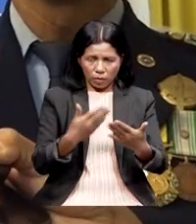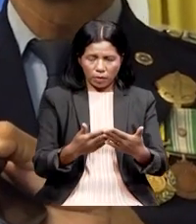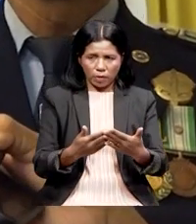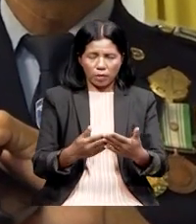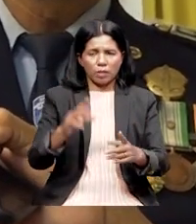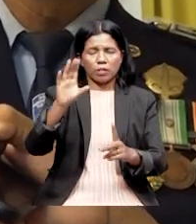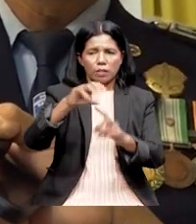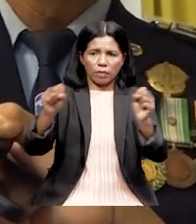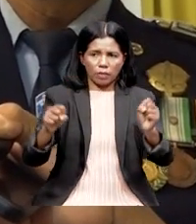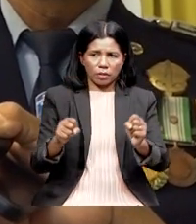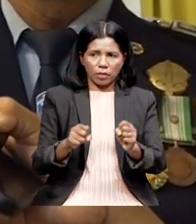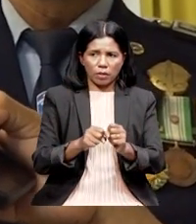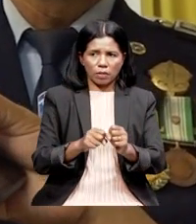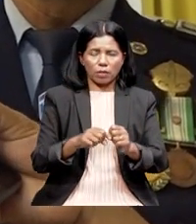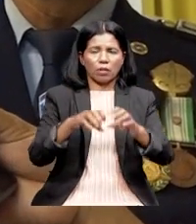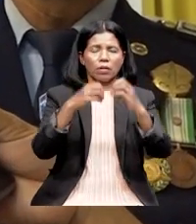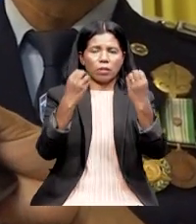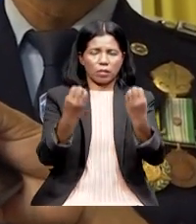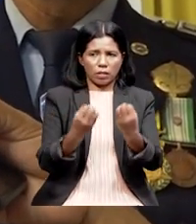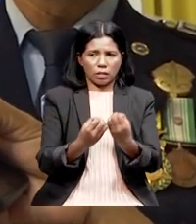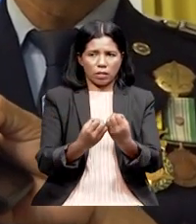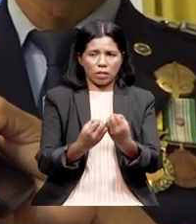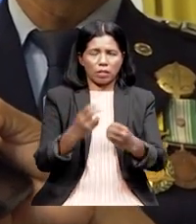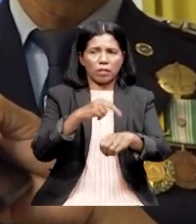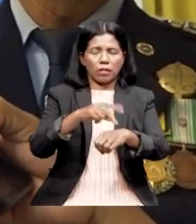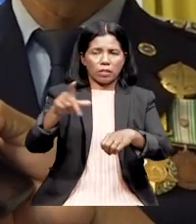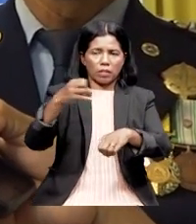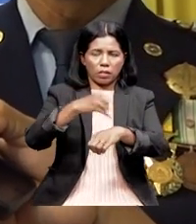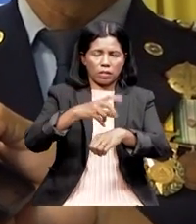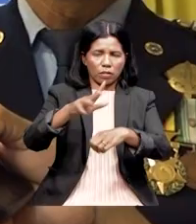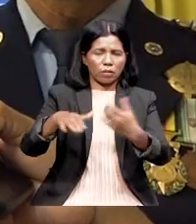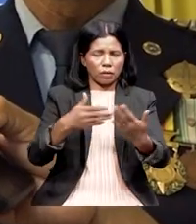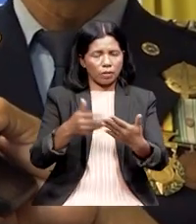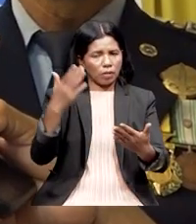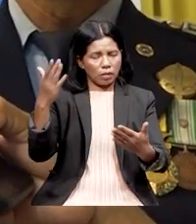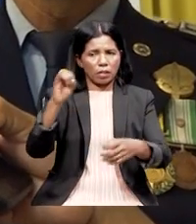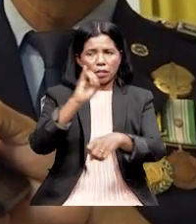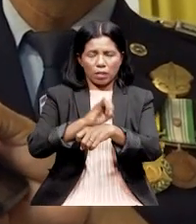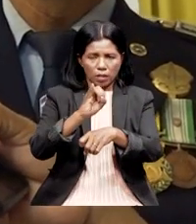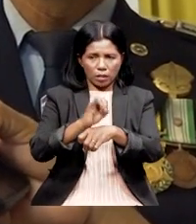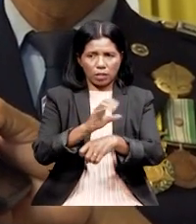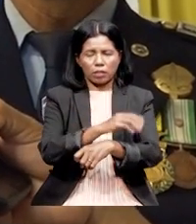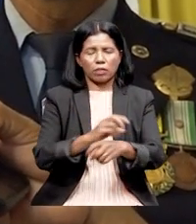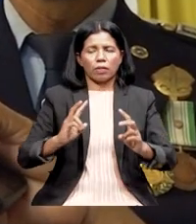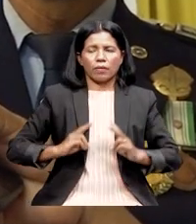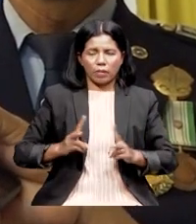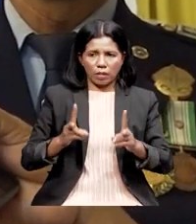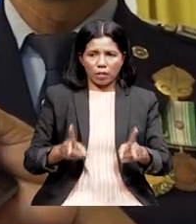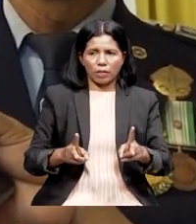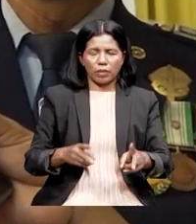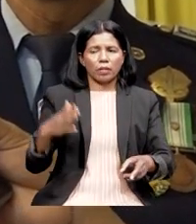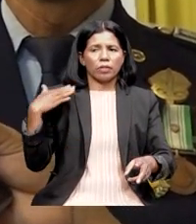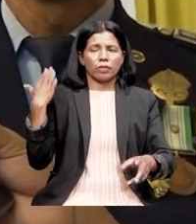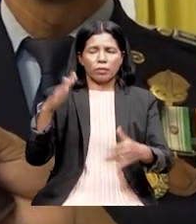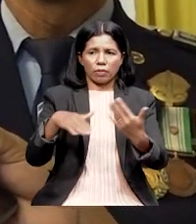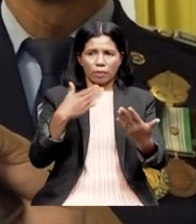sempre suku organizasaun nasional internasional sira neba igreja veteranos